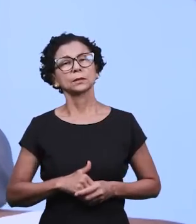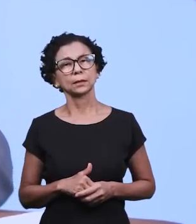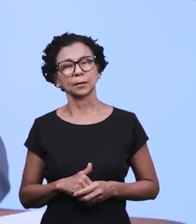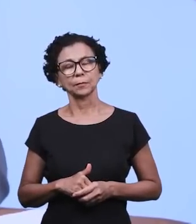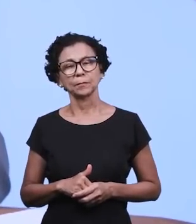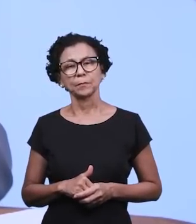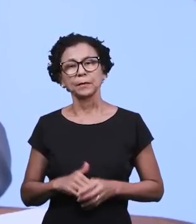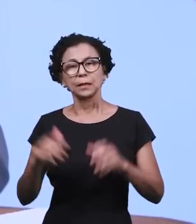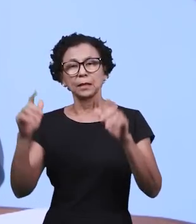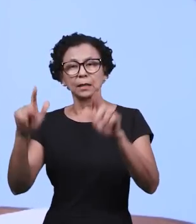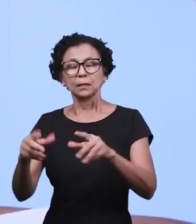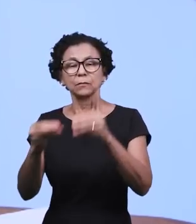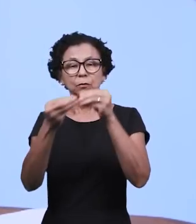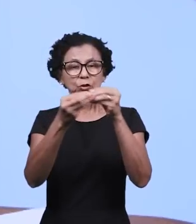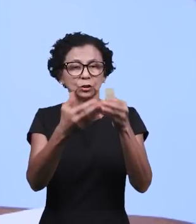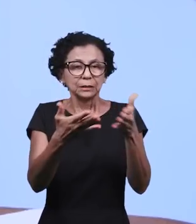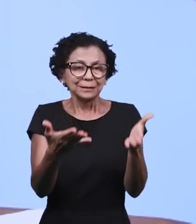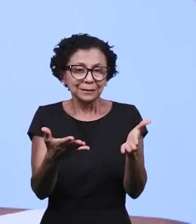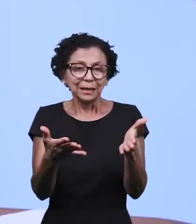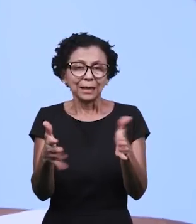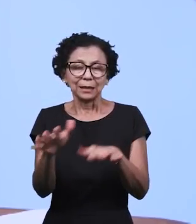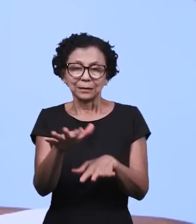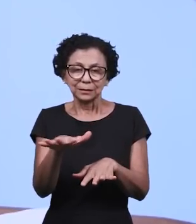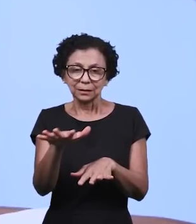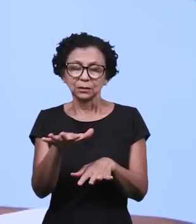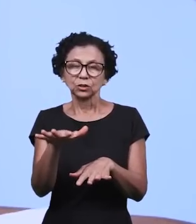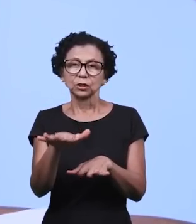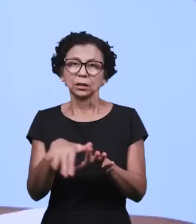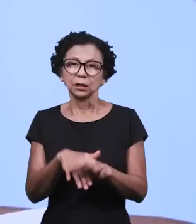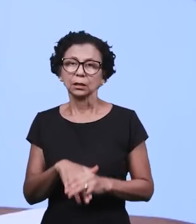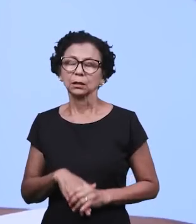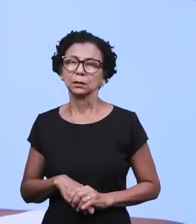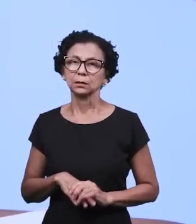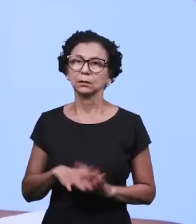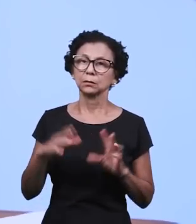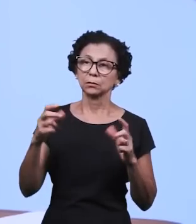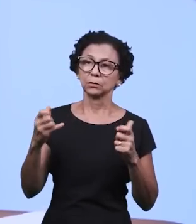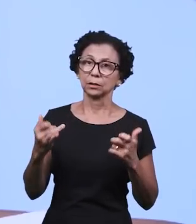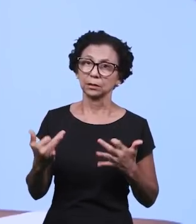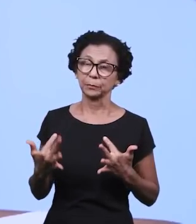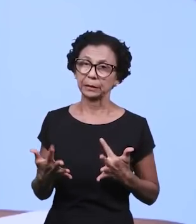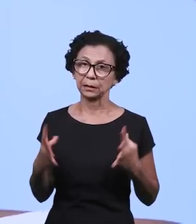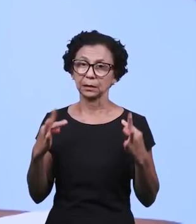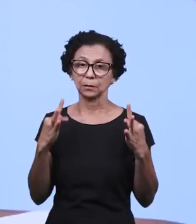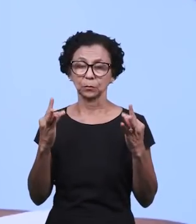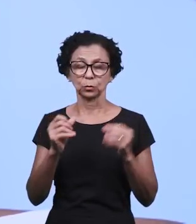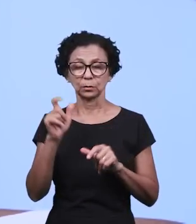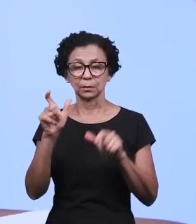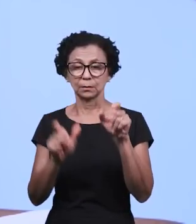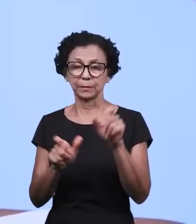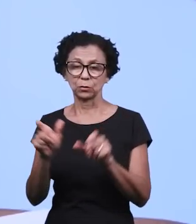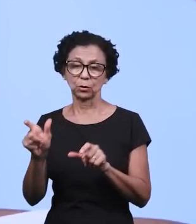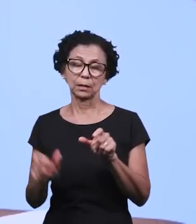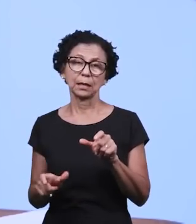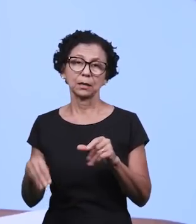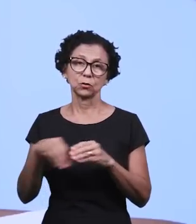dessas personagens citadas. Nós estamos falando tudo de forma genérica agora, de forma geral, de forma menos